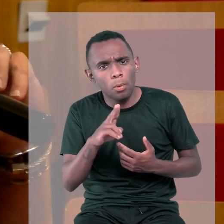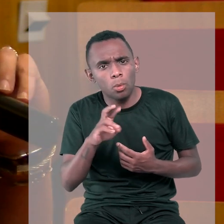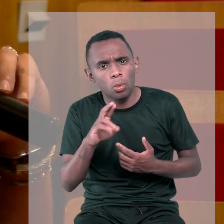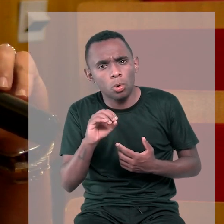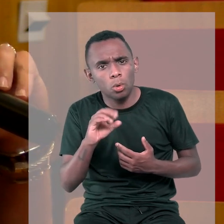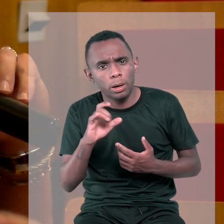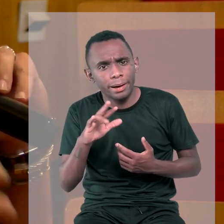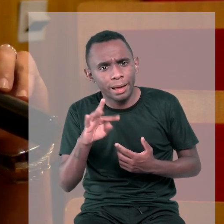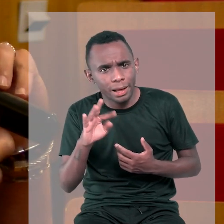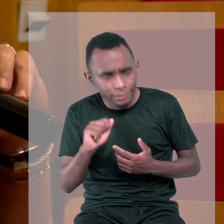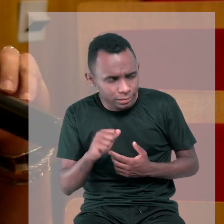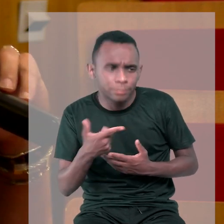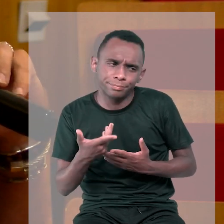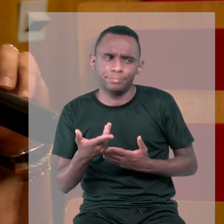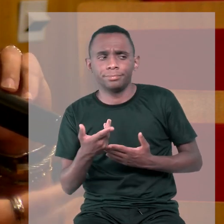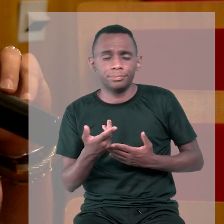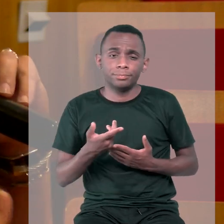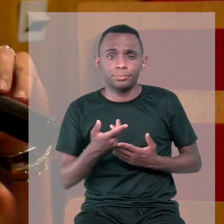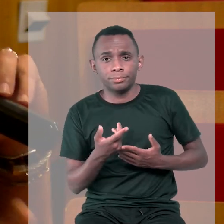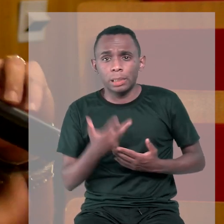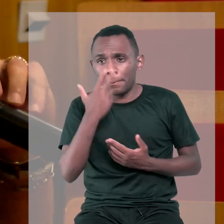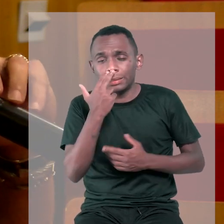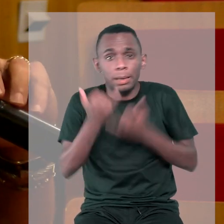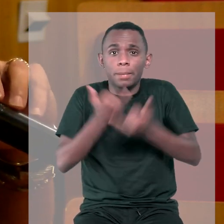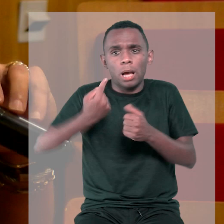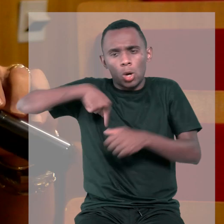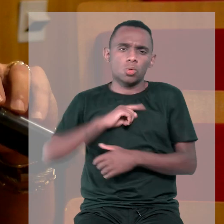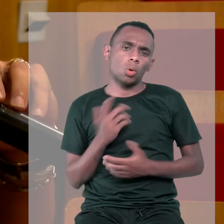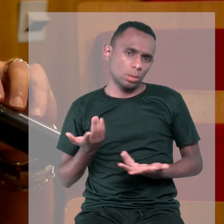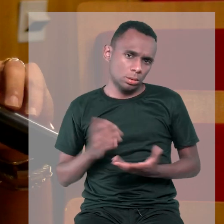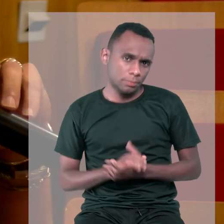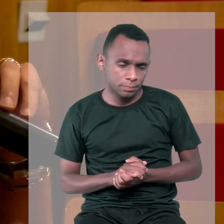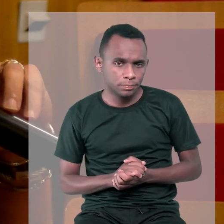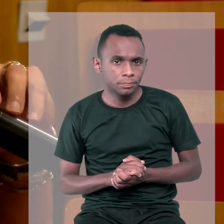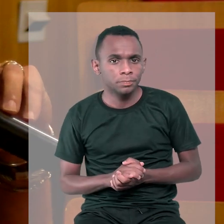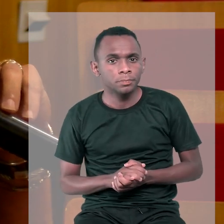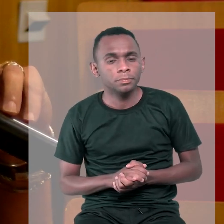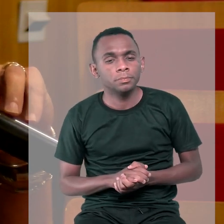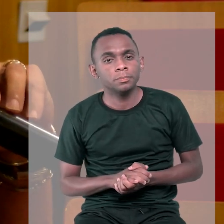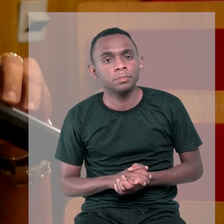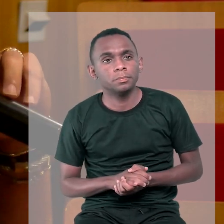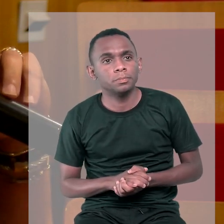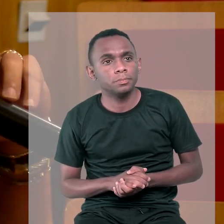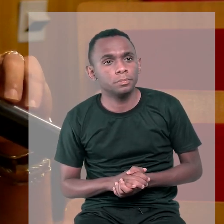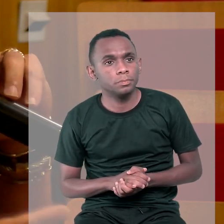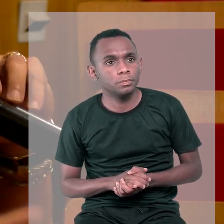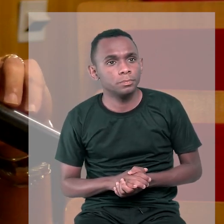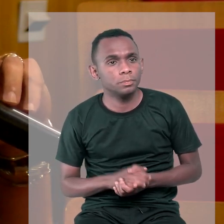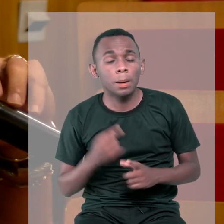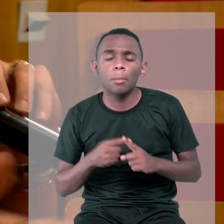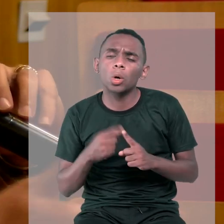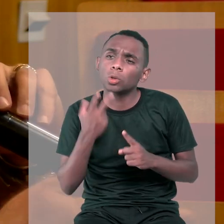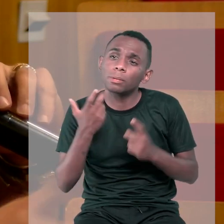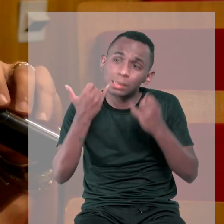que eu estou trazendo esse ponto? É porque eu estou tentando pensar para os dias de hoje a questão do analfabeto funcional, enquanto aquele que